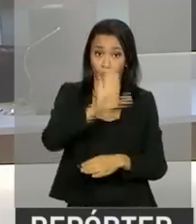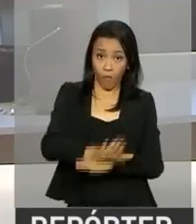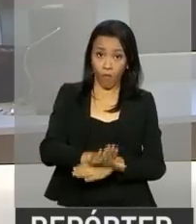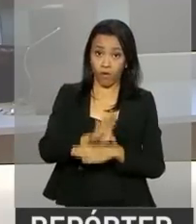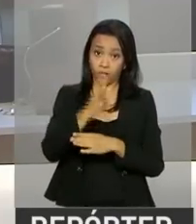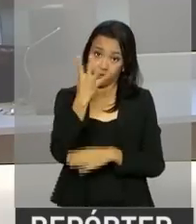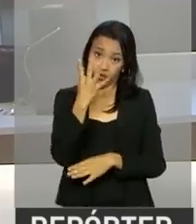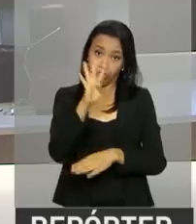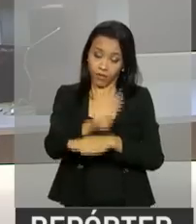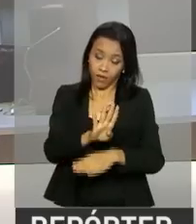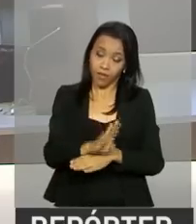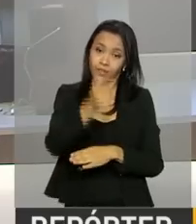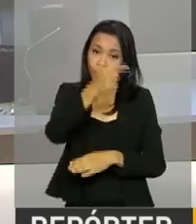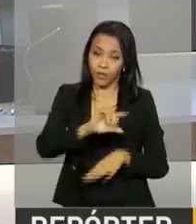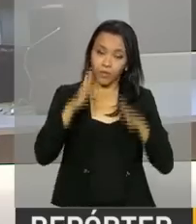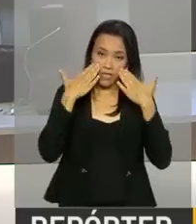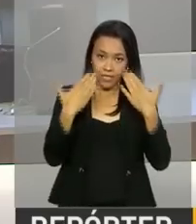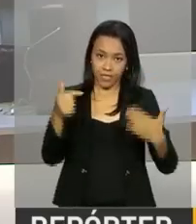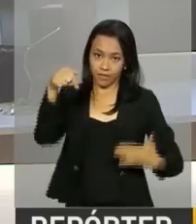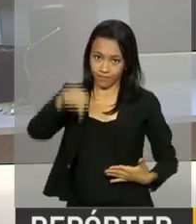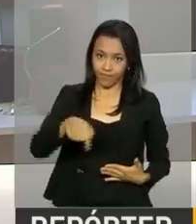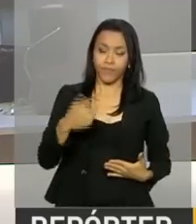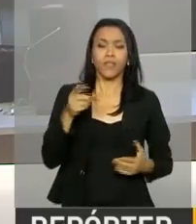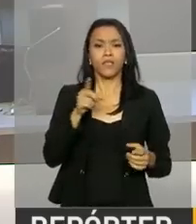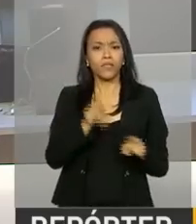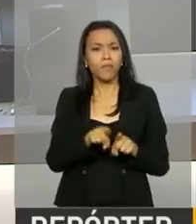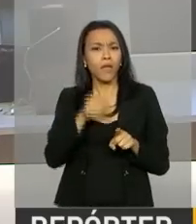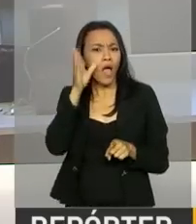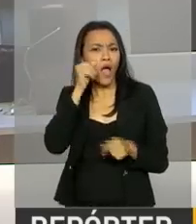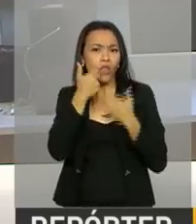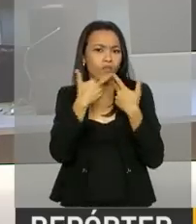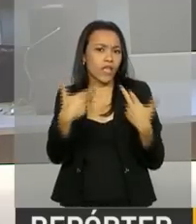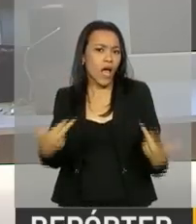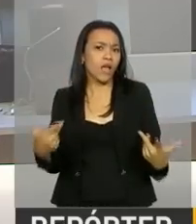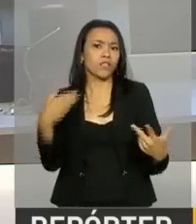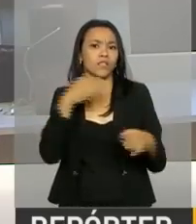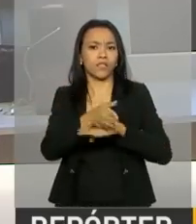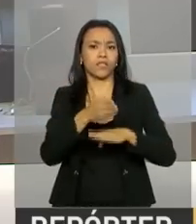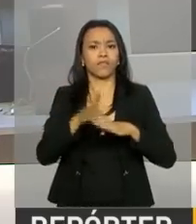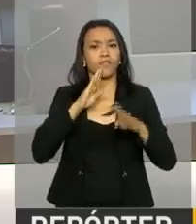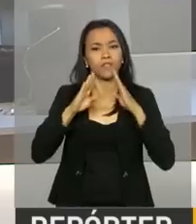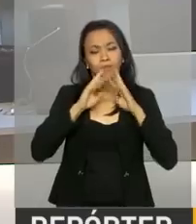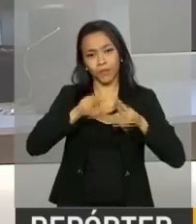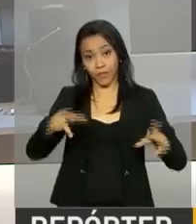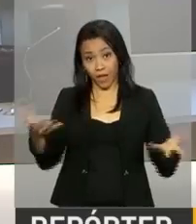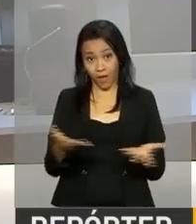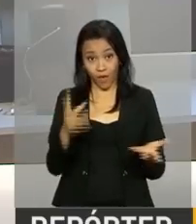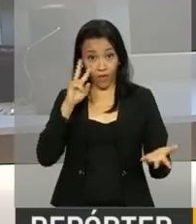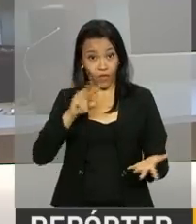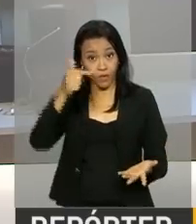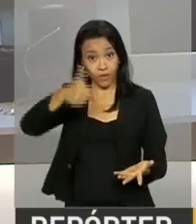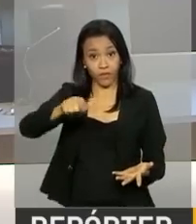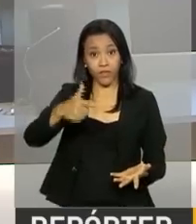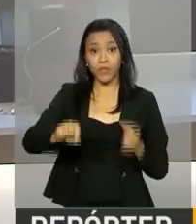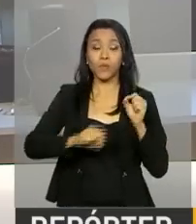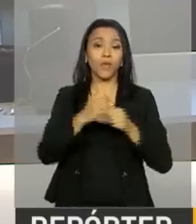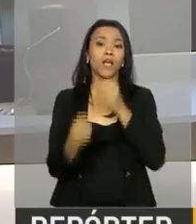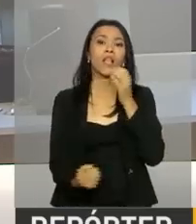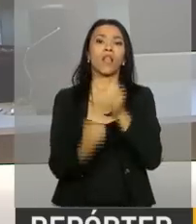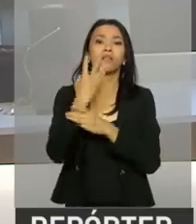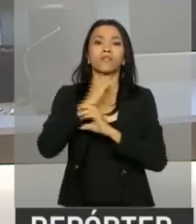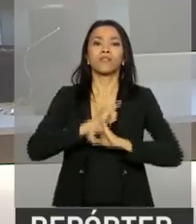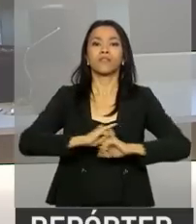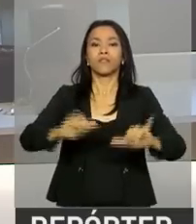na próxima edição do Repórter NBR. Acompanhe também as novidades pelas nossas redes sociais. Veja agora a reapresentação do lançamento